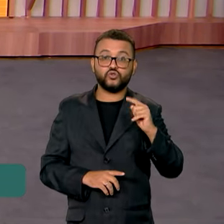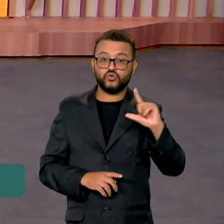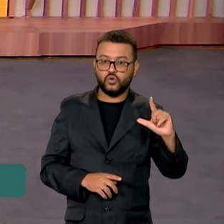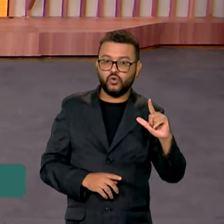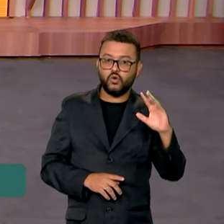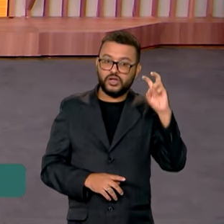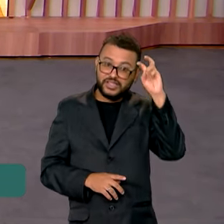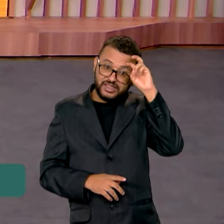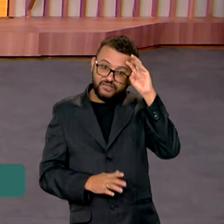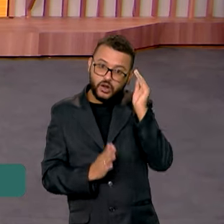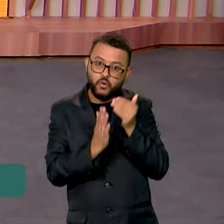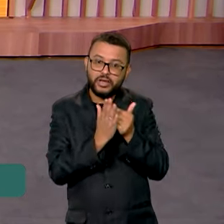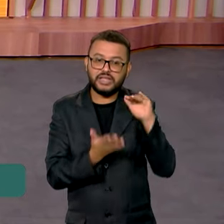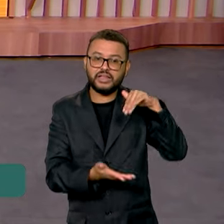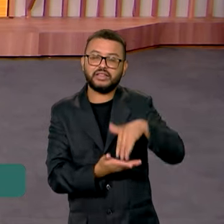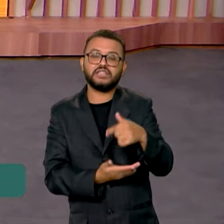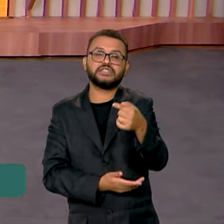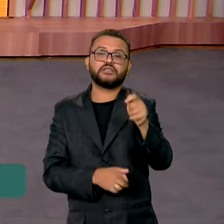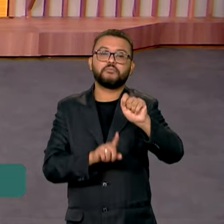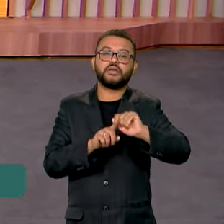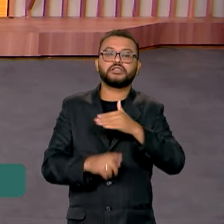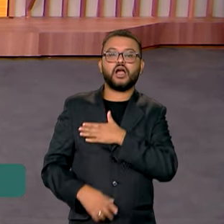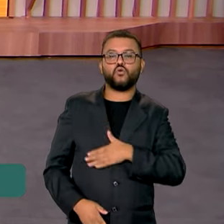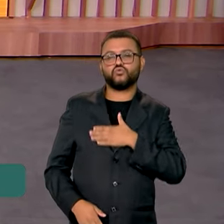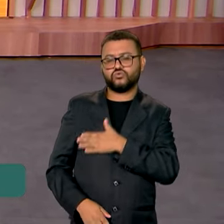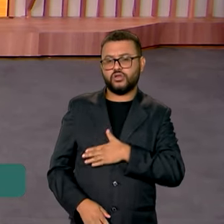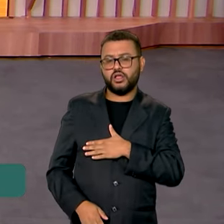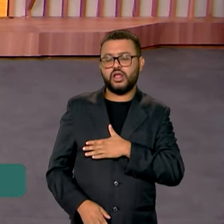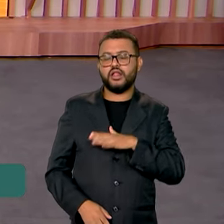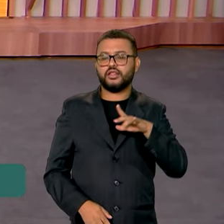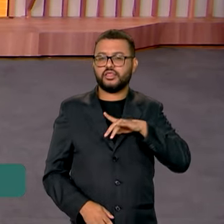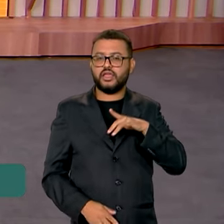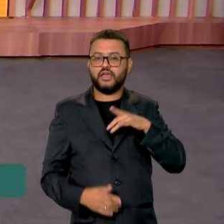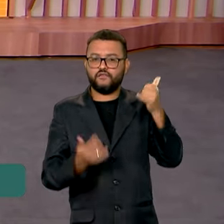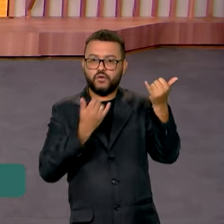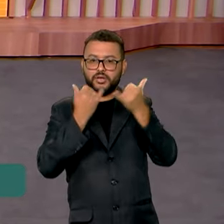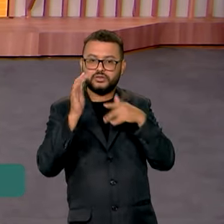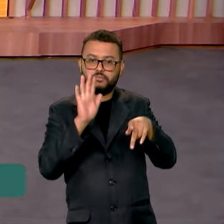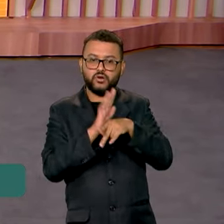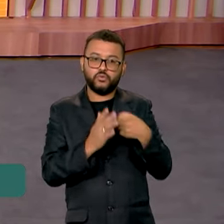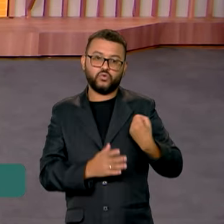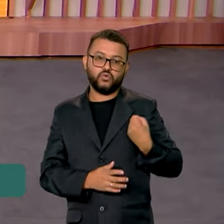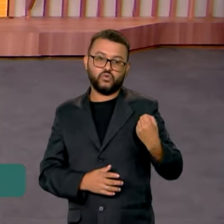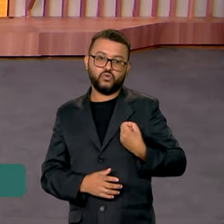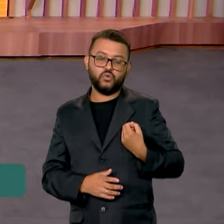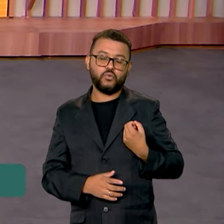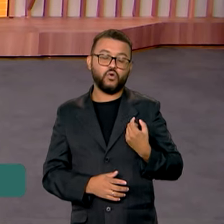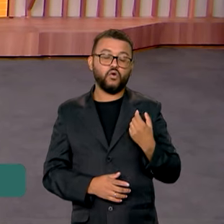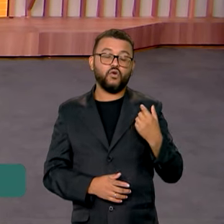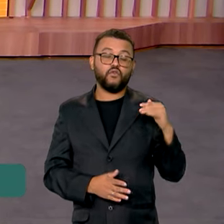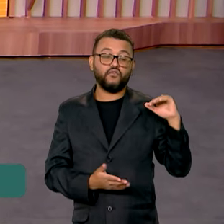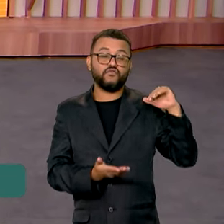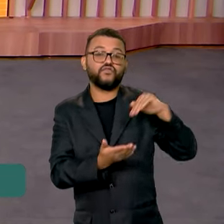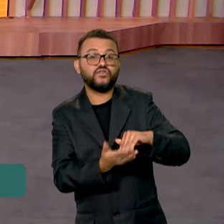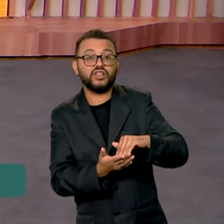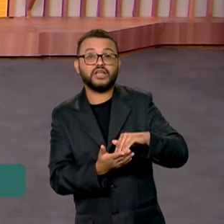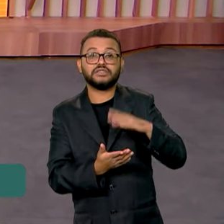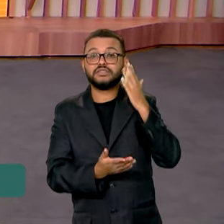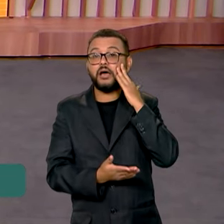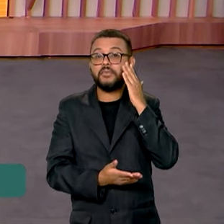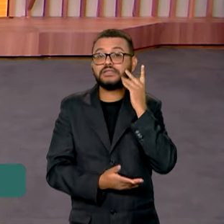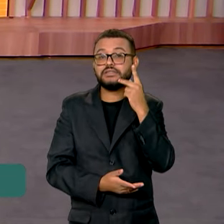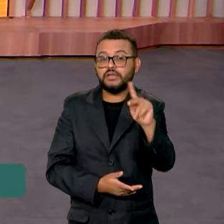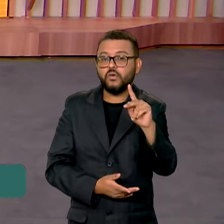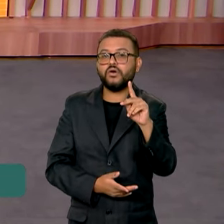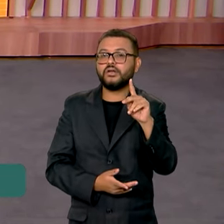quinta-feira e vai até o dia 7 de agosto. O calendário leva em conta o número final do cartão do benefício, sem considerar